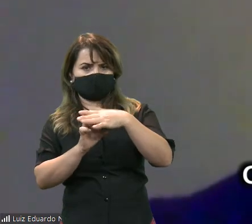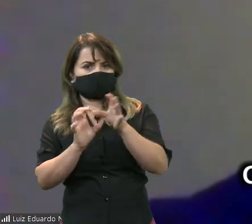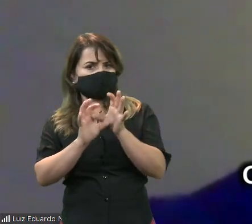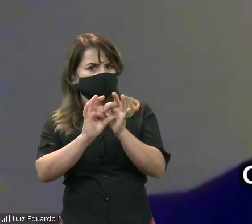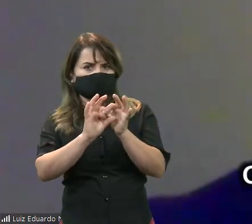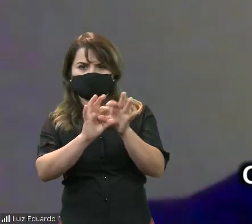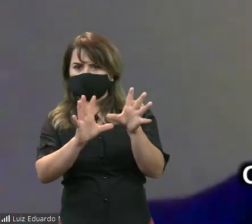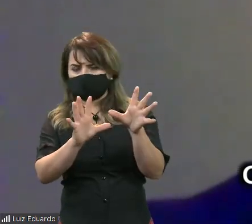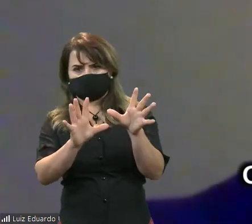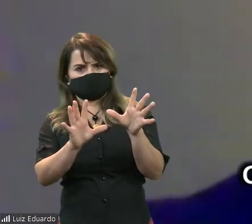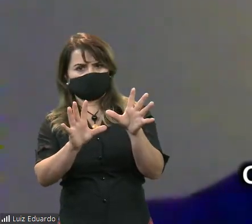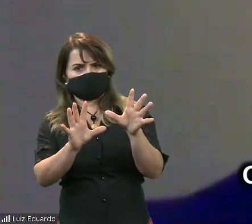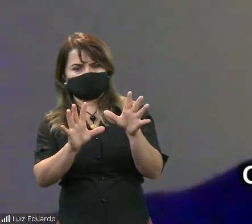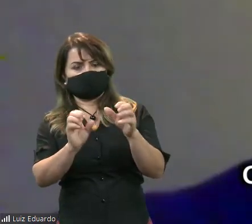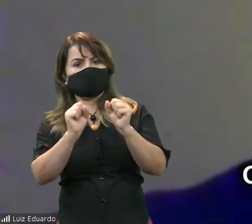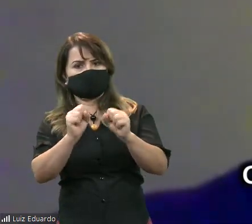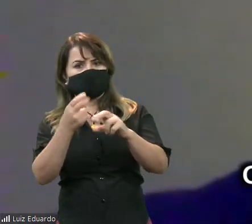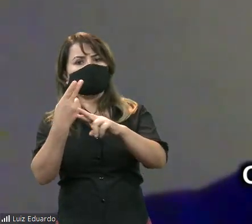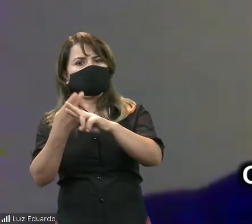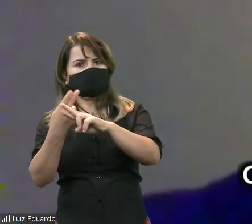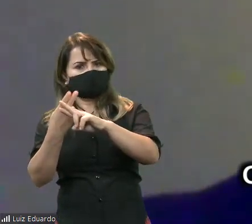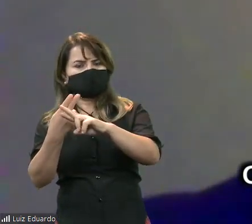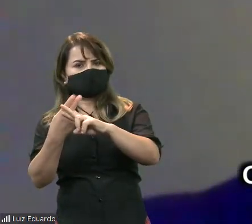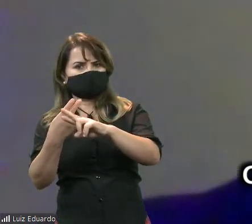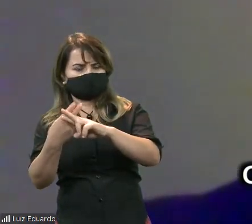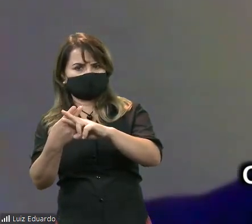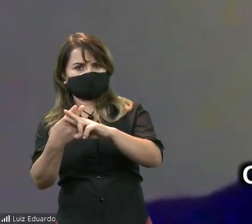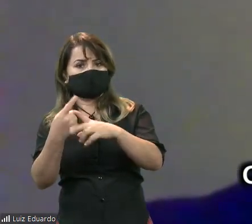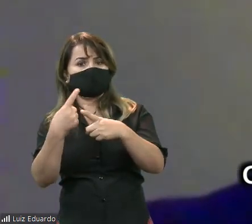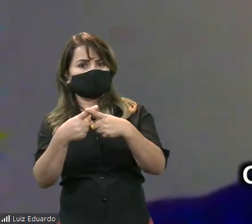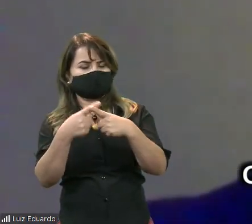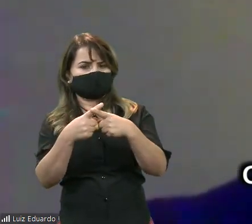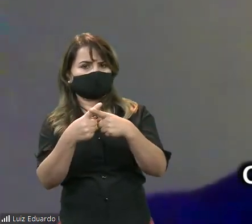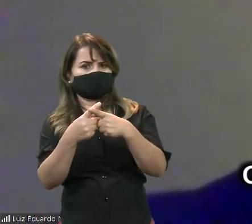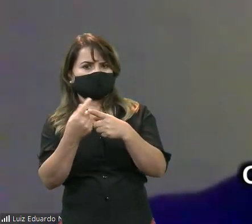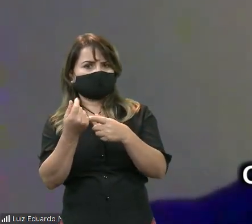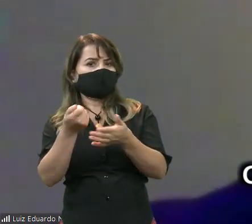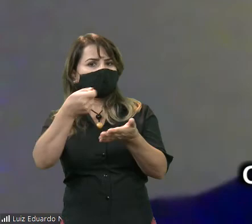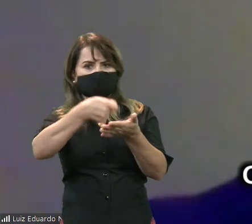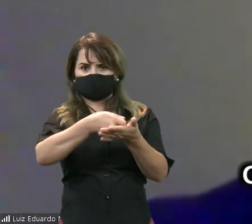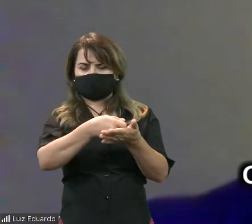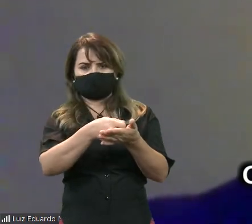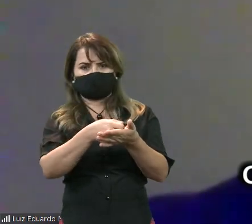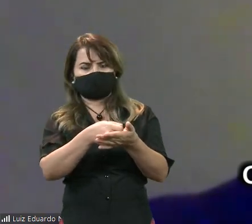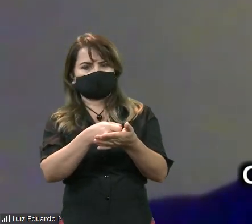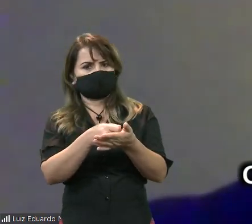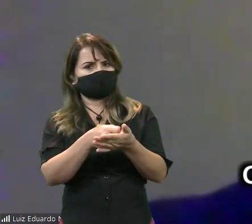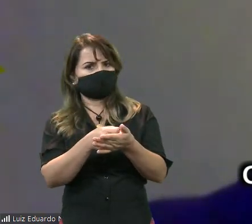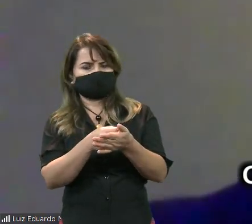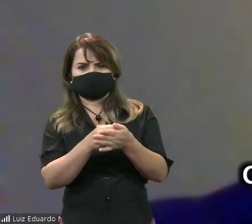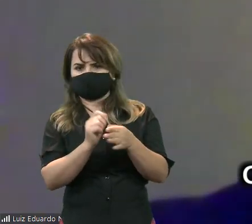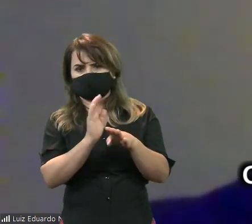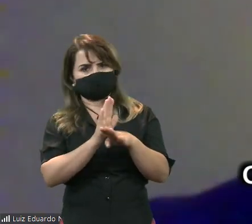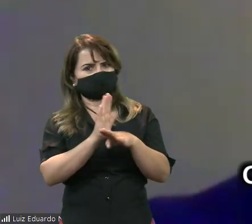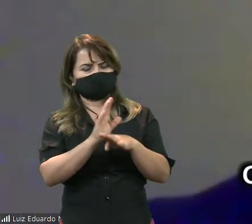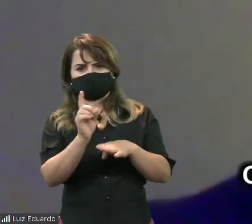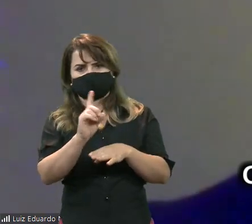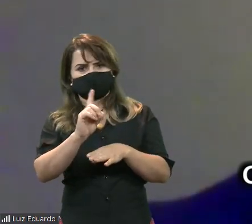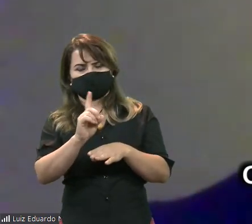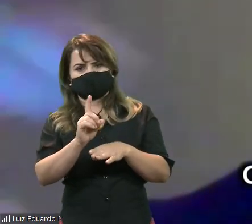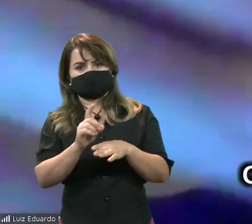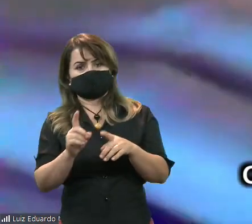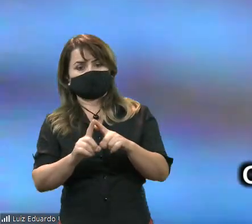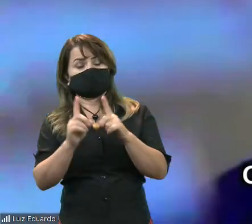a utilização. Ela não vai botar um tostão na obra. A obra, sim, que é importante que seja realizada,